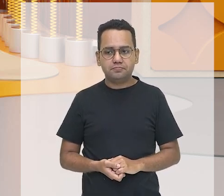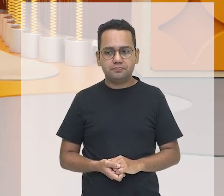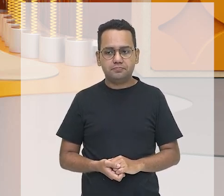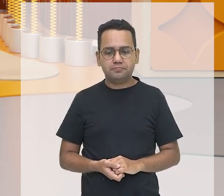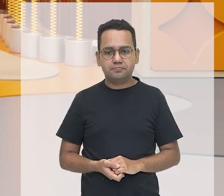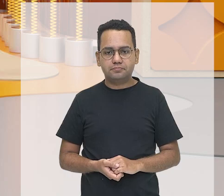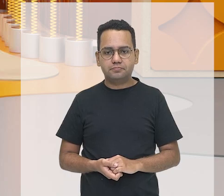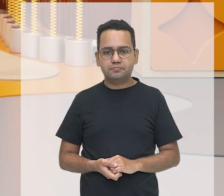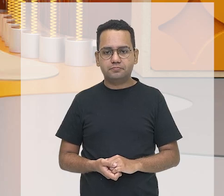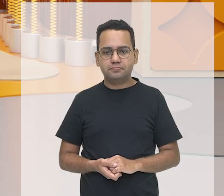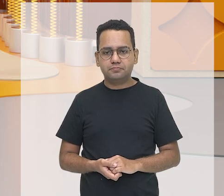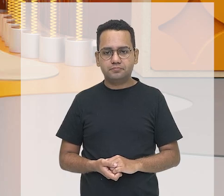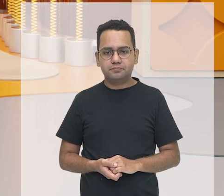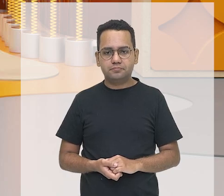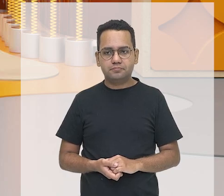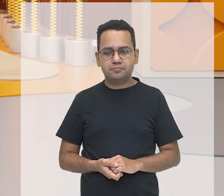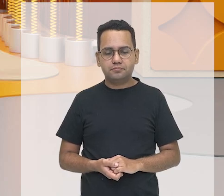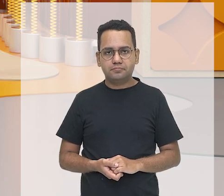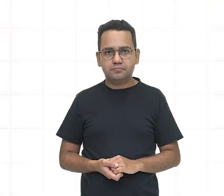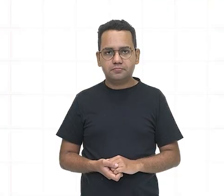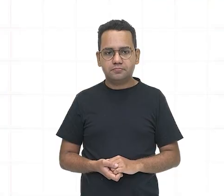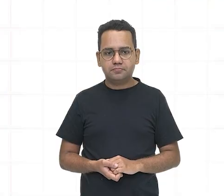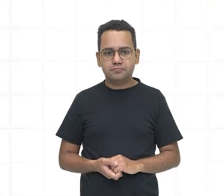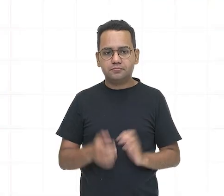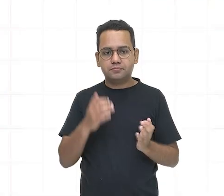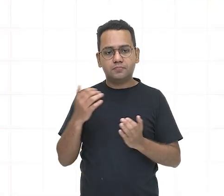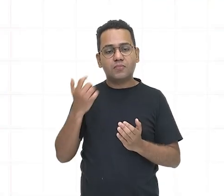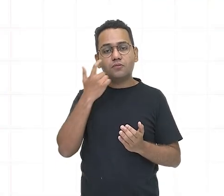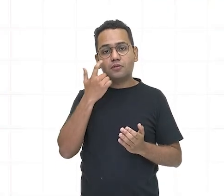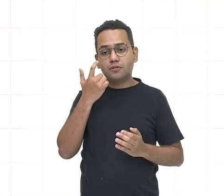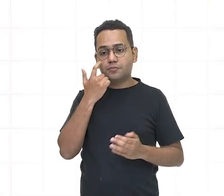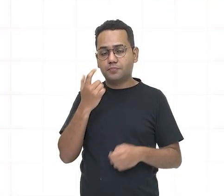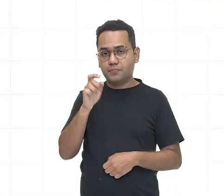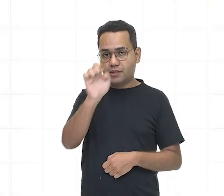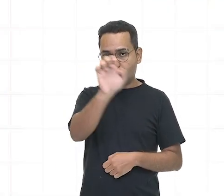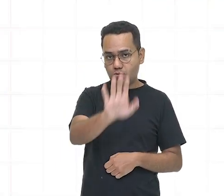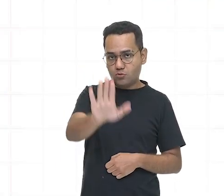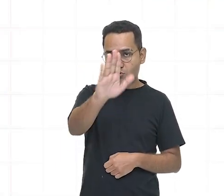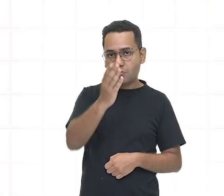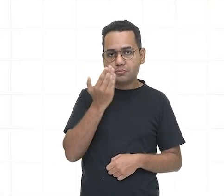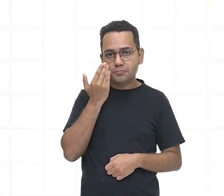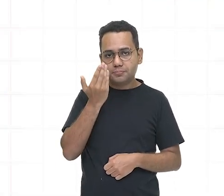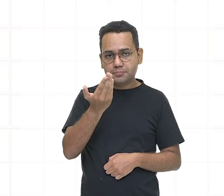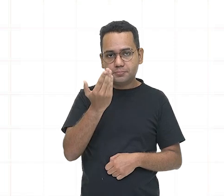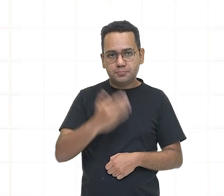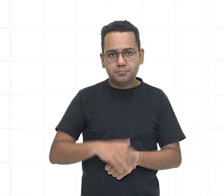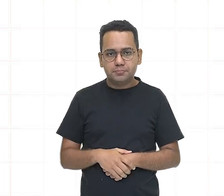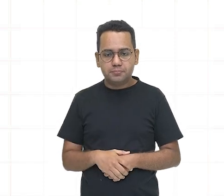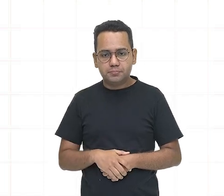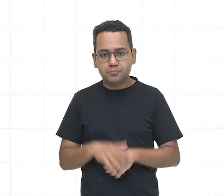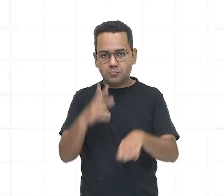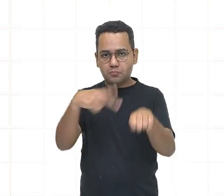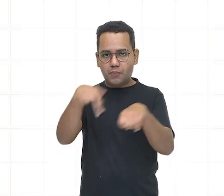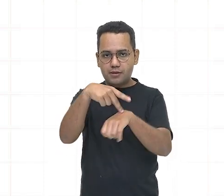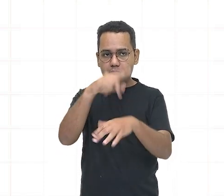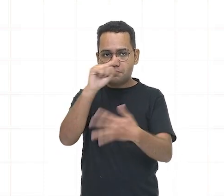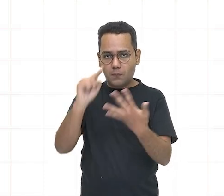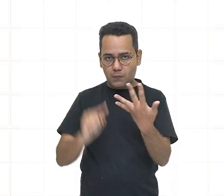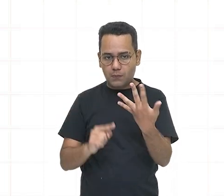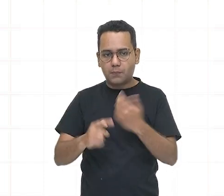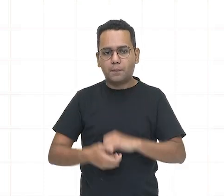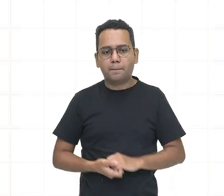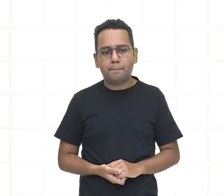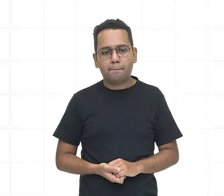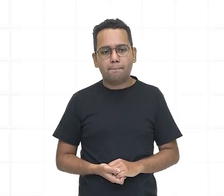analisar também os países europeus, como é que está configurado, né? Toda essa parte aí dos países europeus. Gente, os